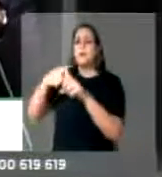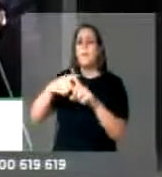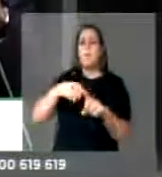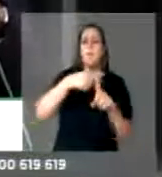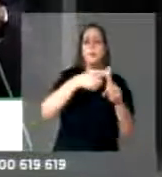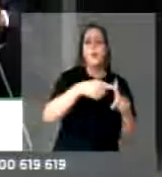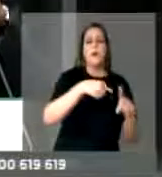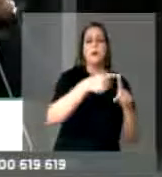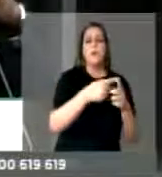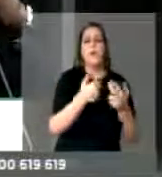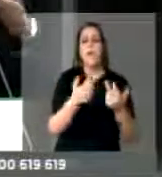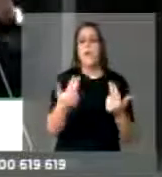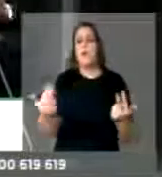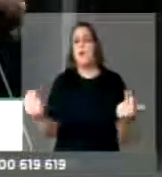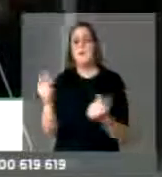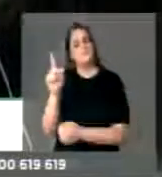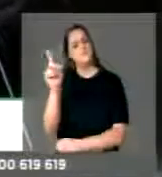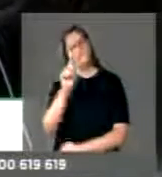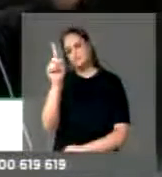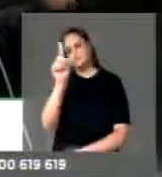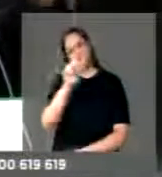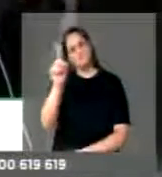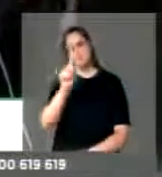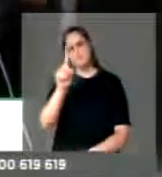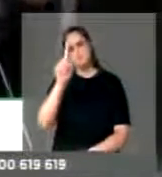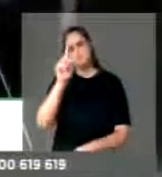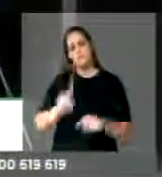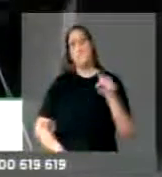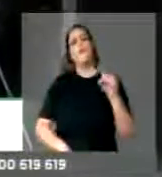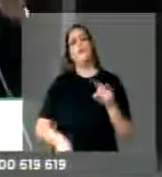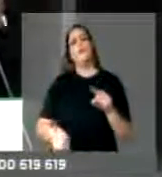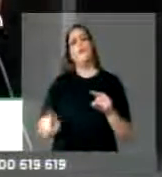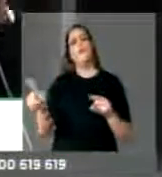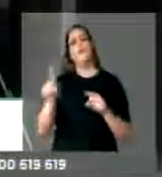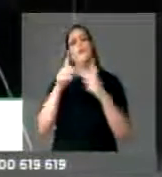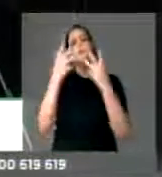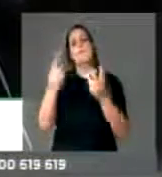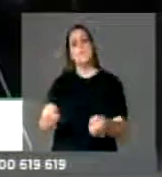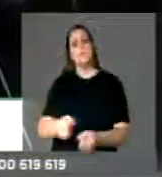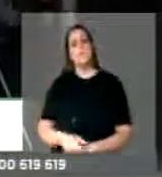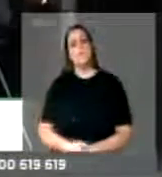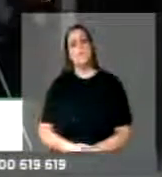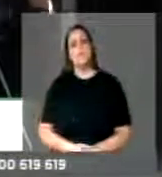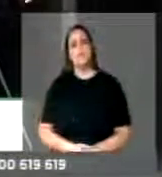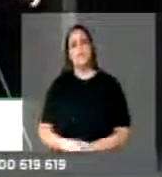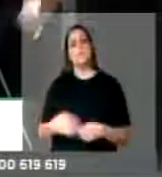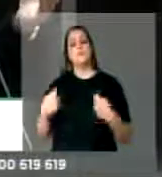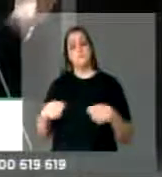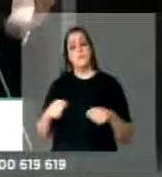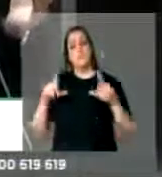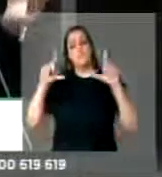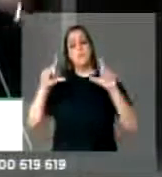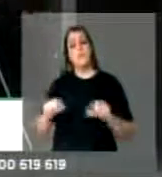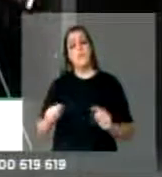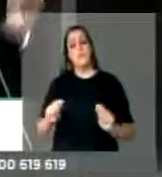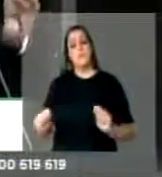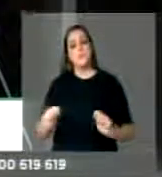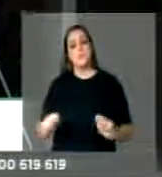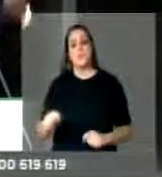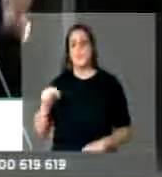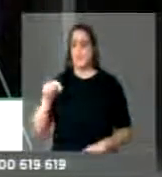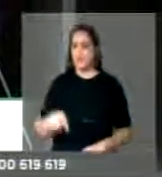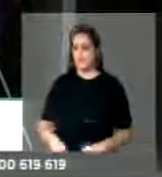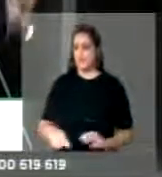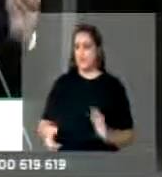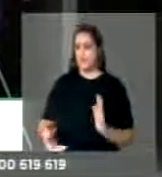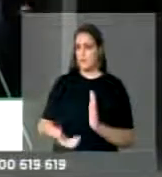como auxílio, que isto não convence mais ninguém. Nós temos que reduzir, e acho que esta casa